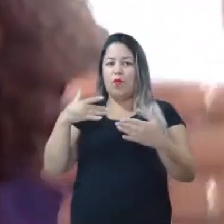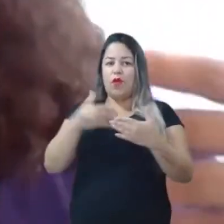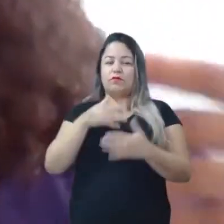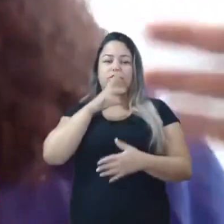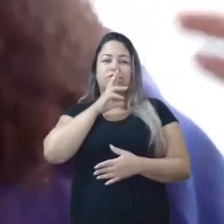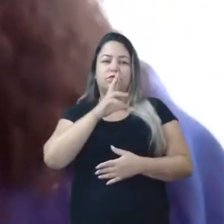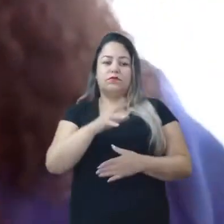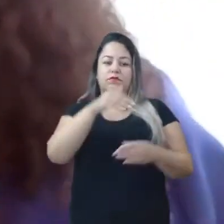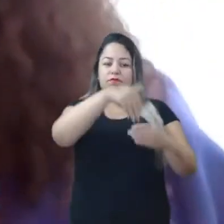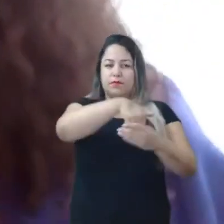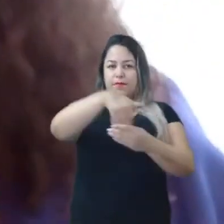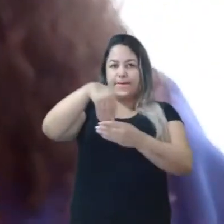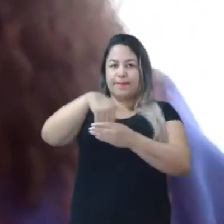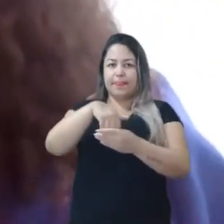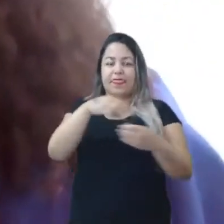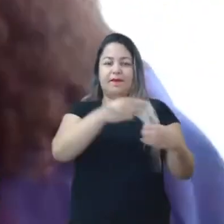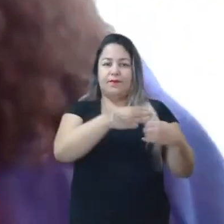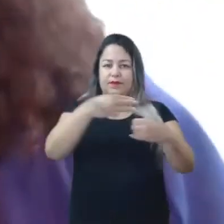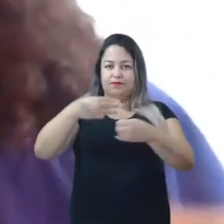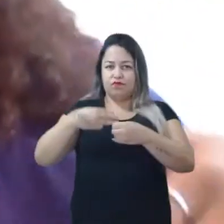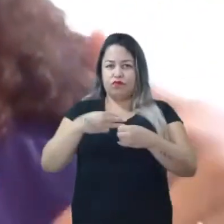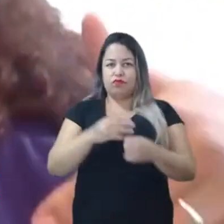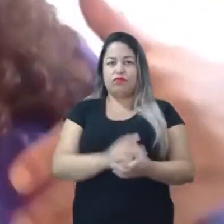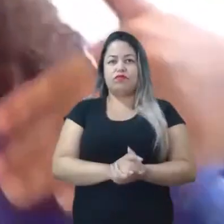resultados eleitorais municipais,